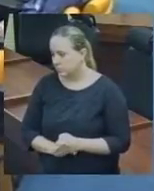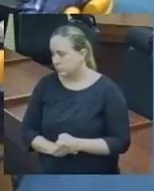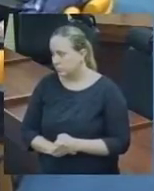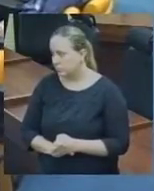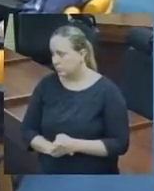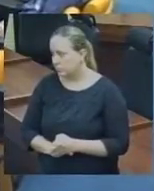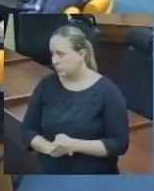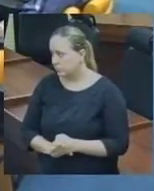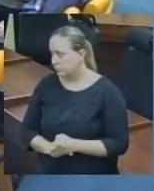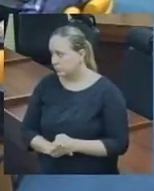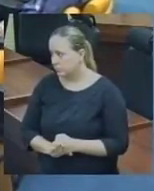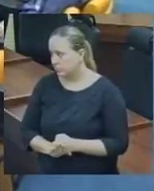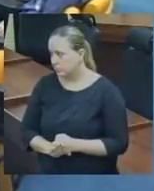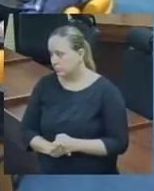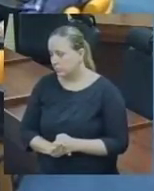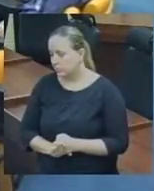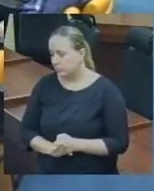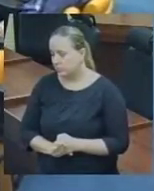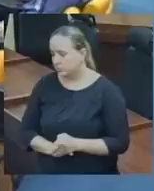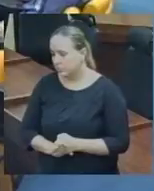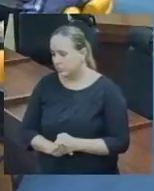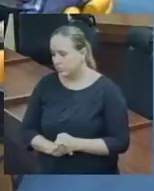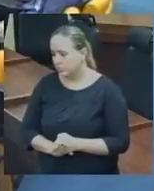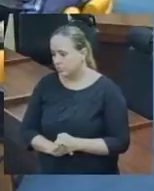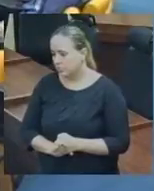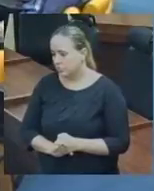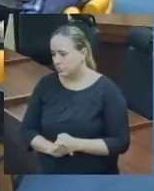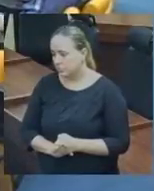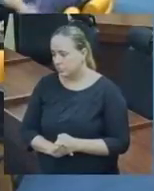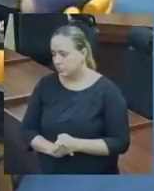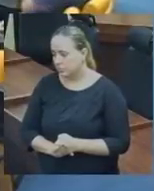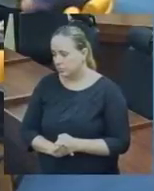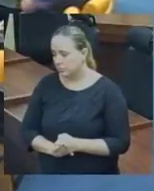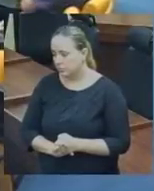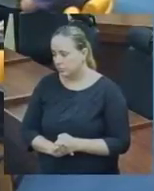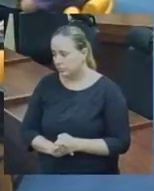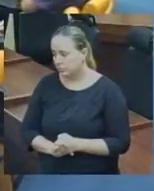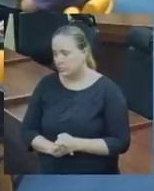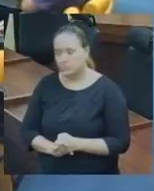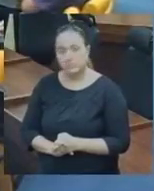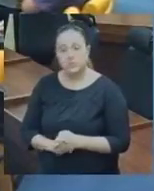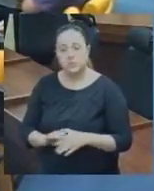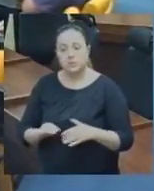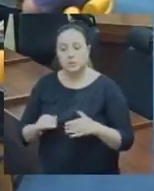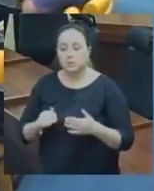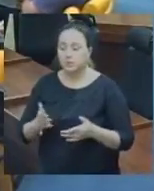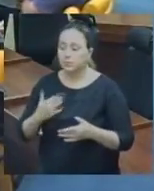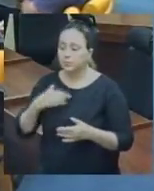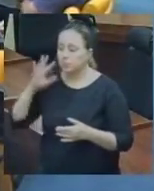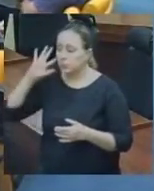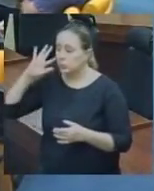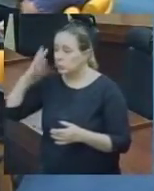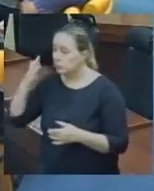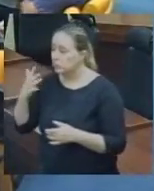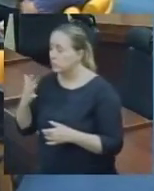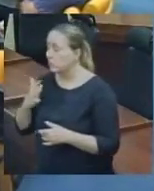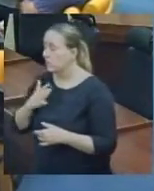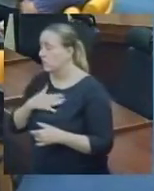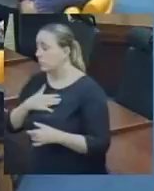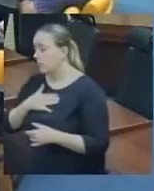que eu acho que é bom e continua então ah ah ah o caminho ao meu ver para a solução